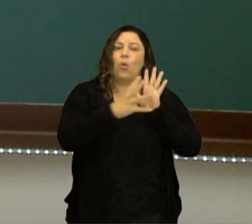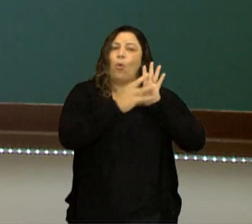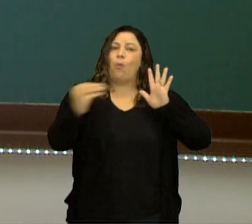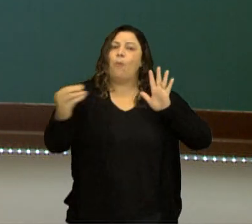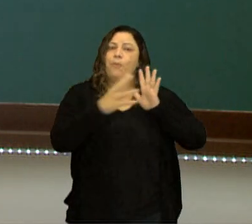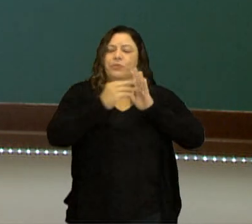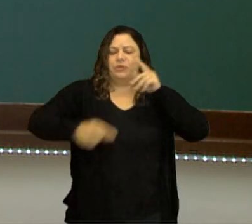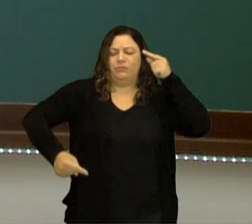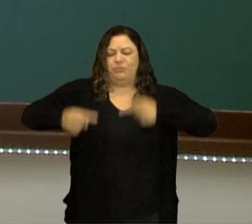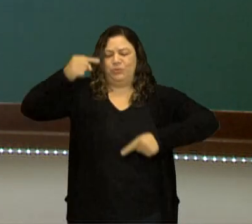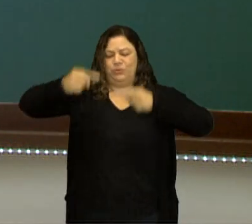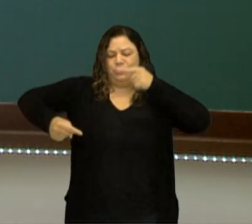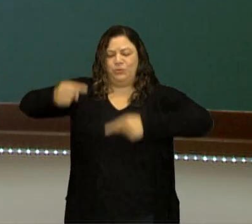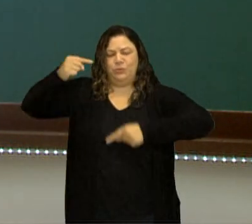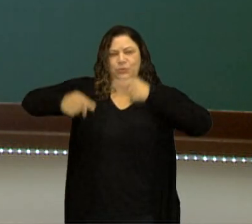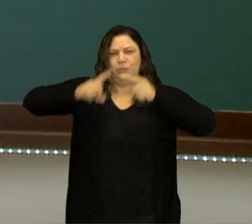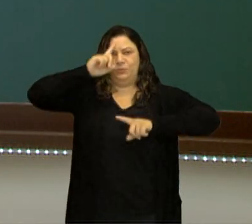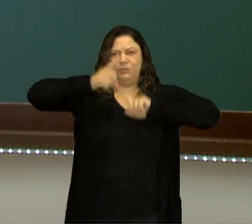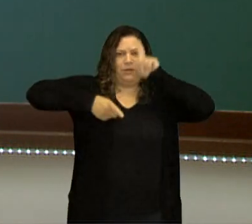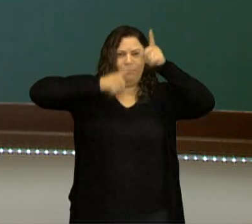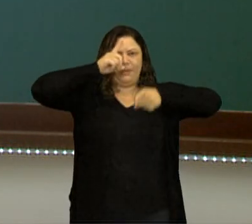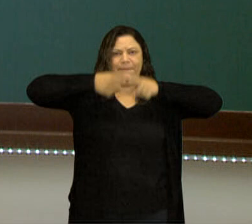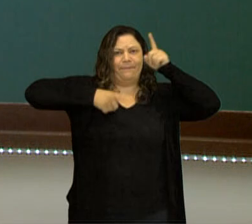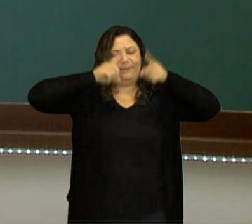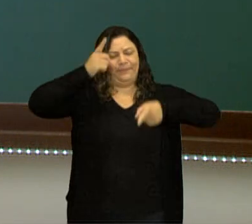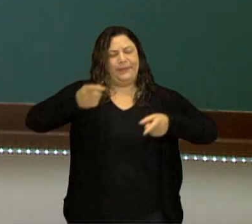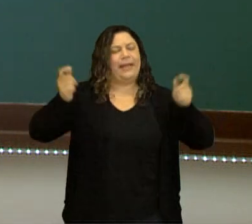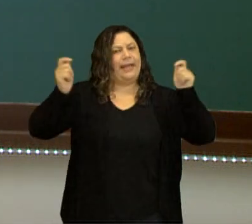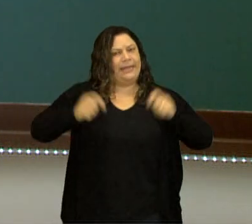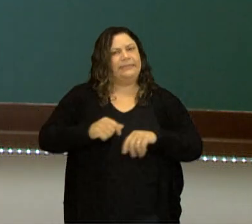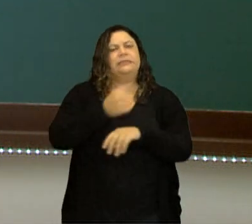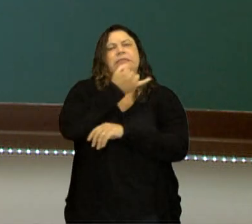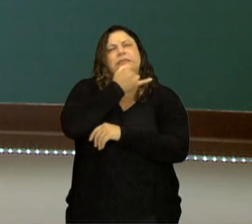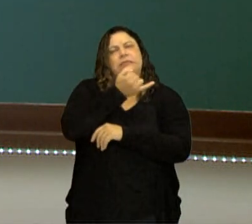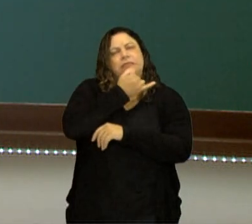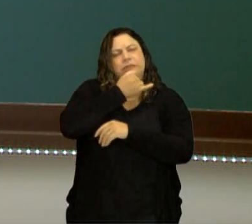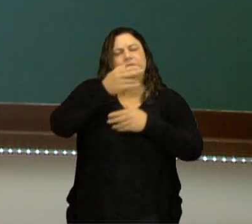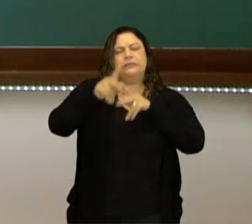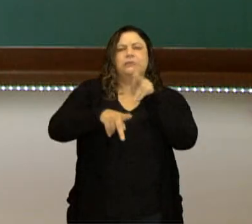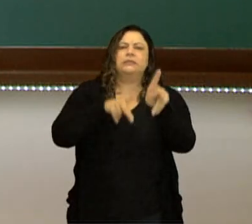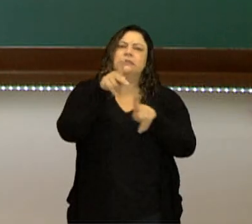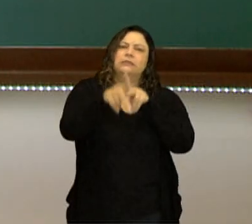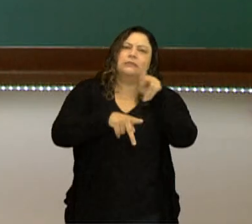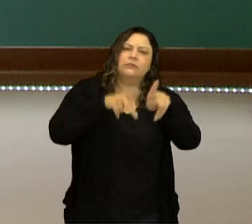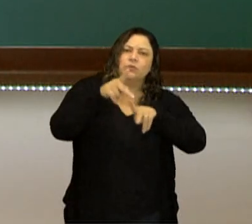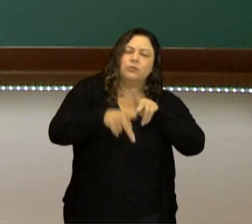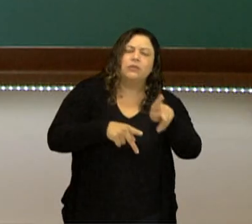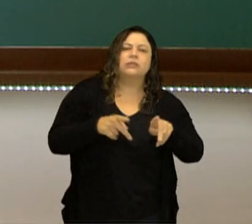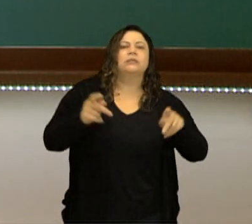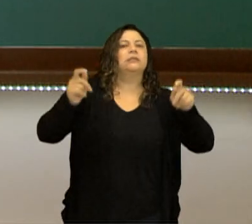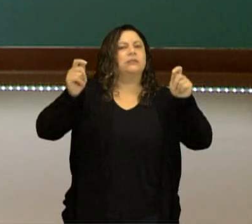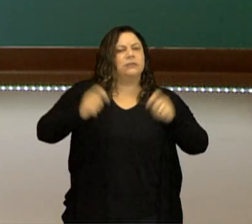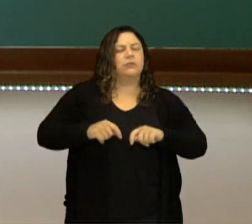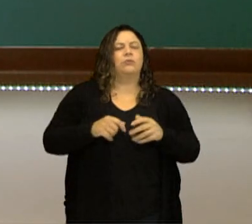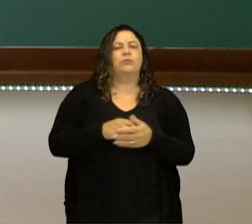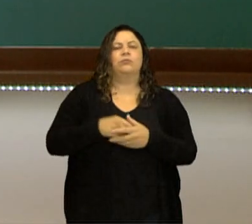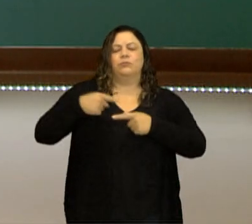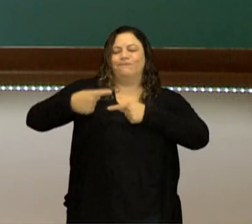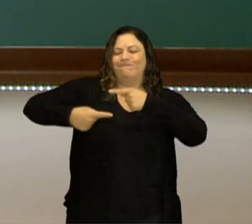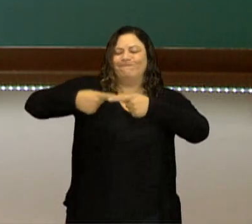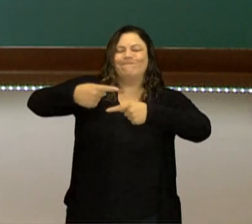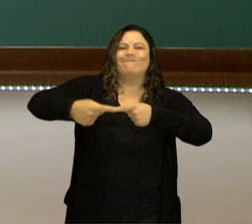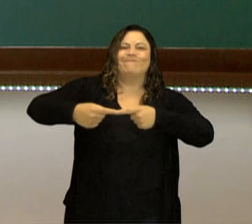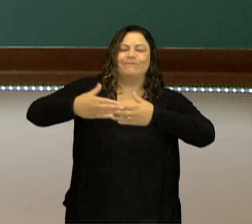político autoritário também. É esse descontentamento da população que vai acabar gerando uma